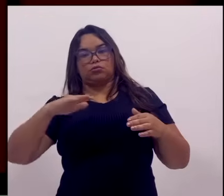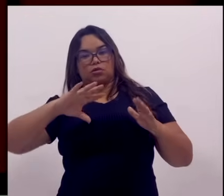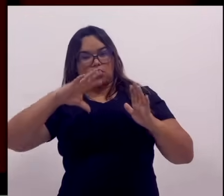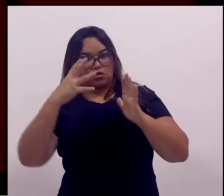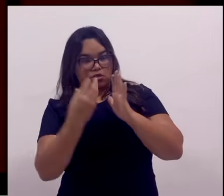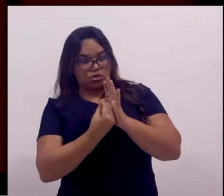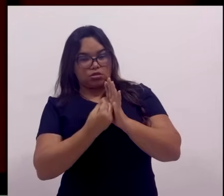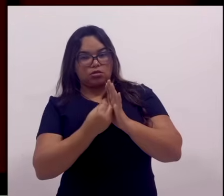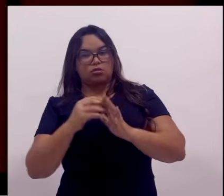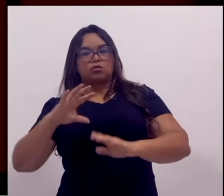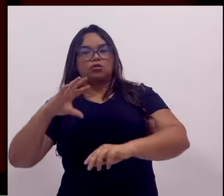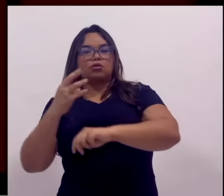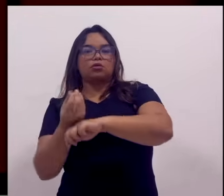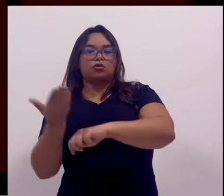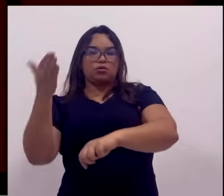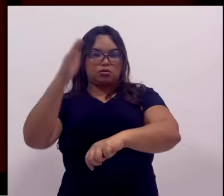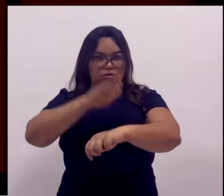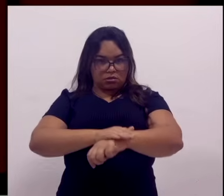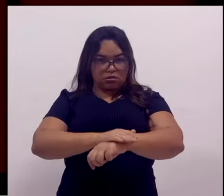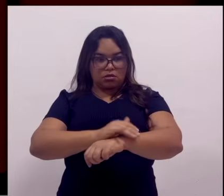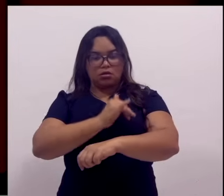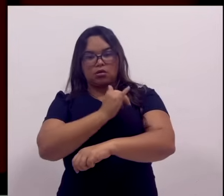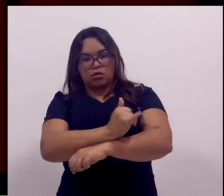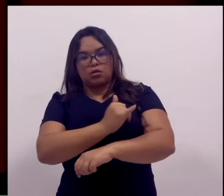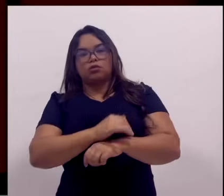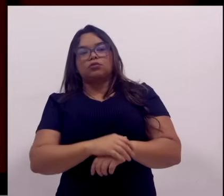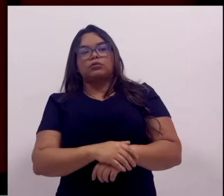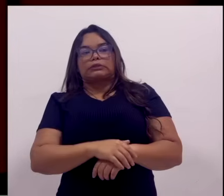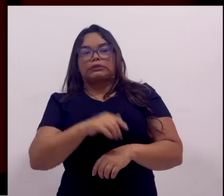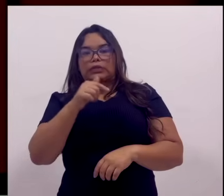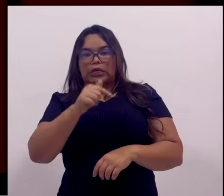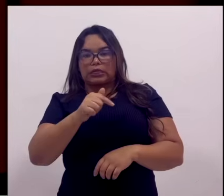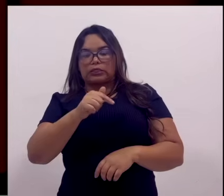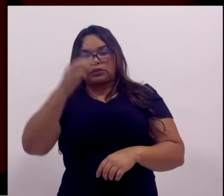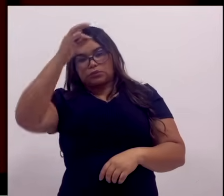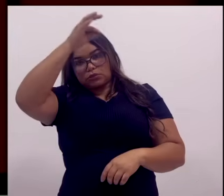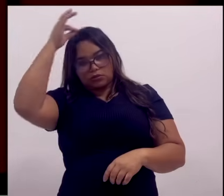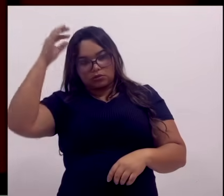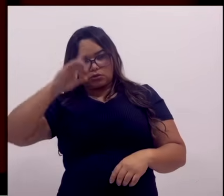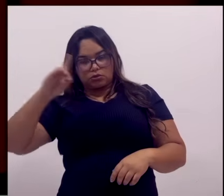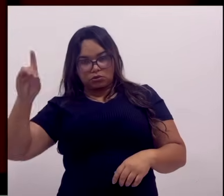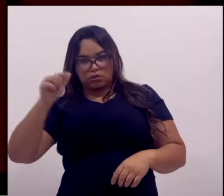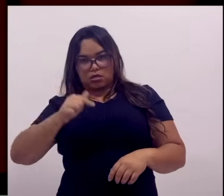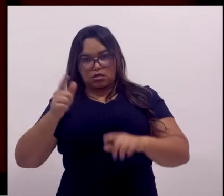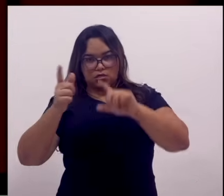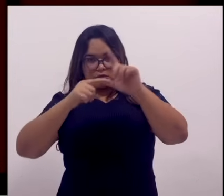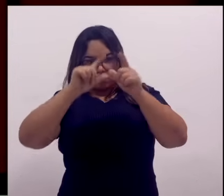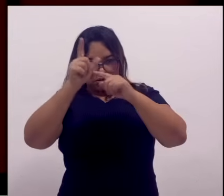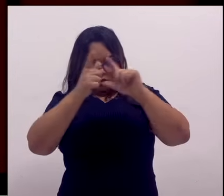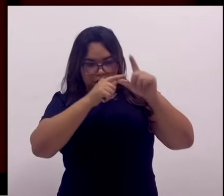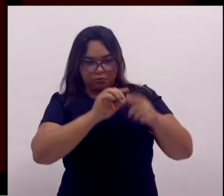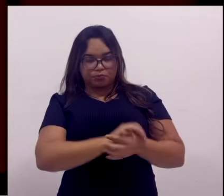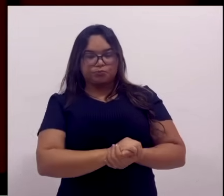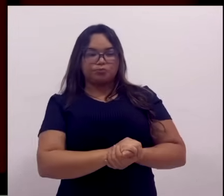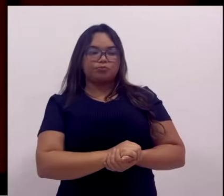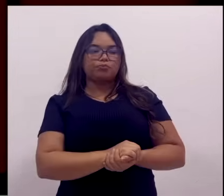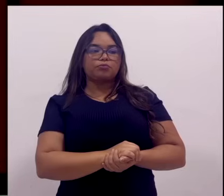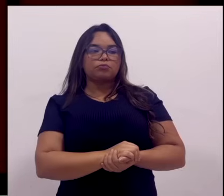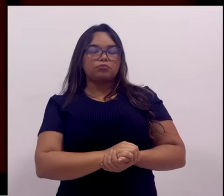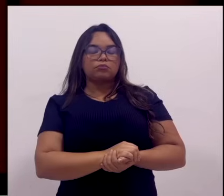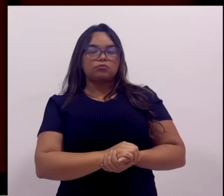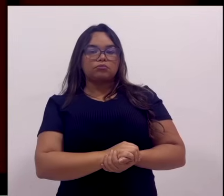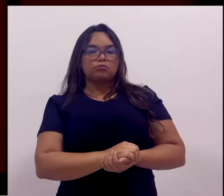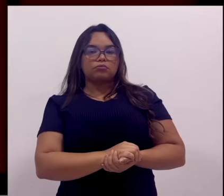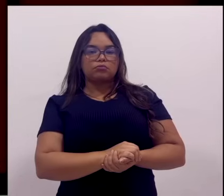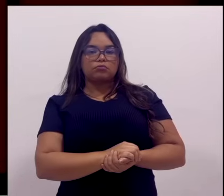escreve: Isso diz o que tem os 7 Espíritos de Deus e as 7 estrelas, os mestres que estão nas